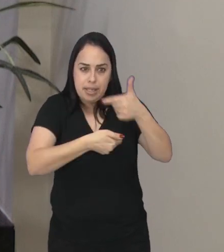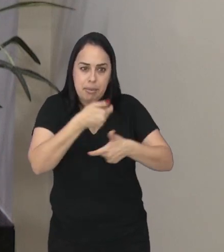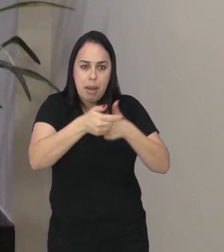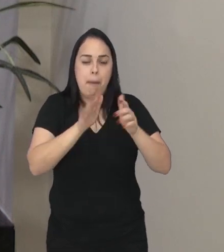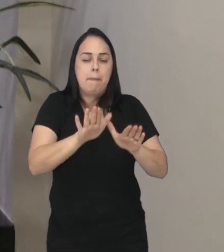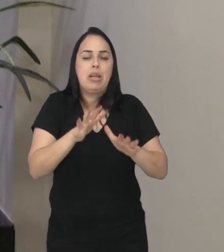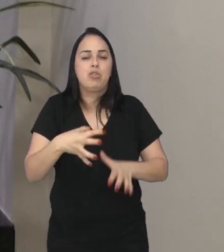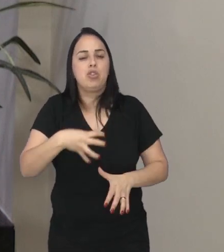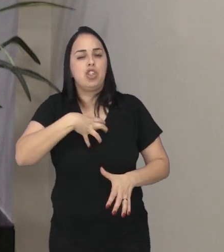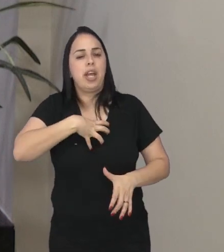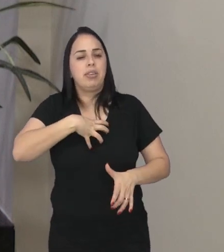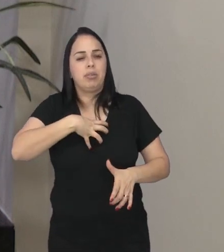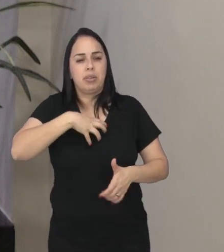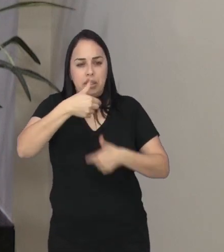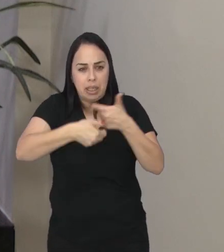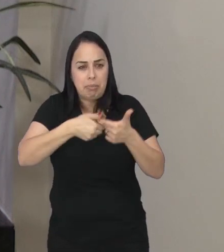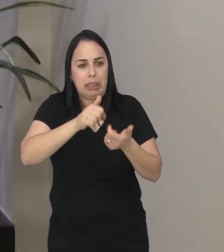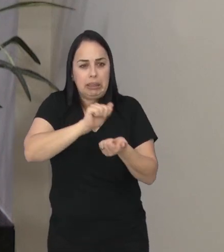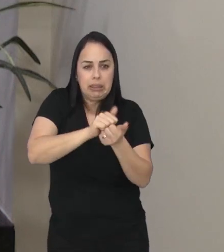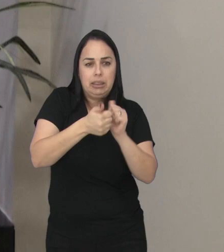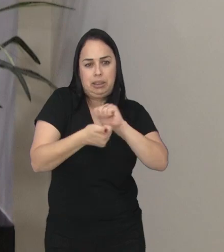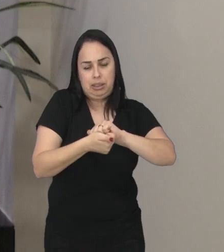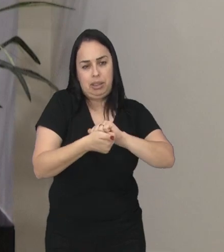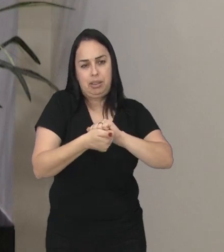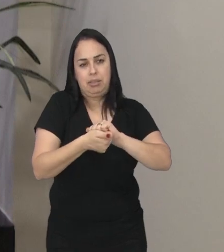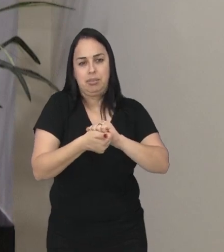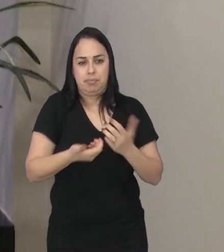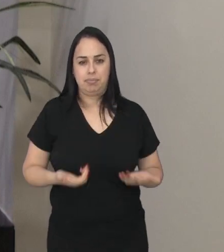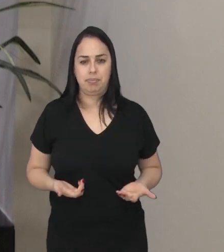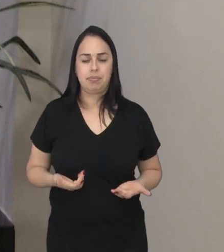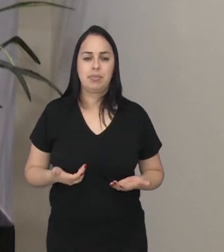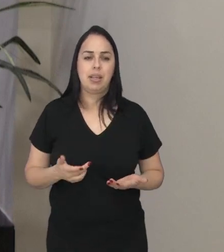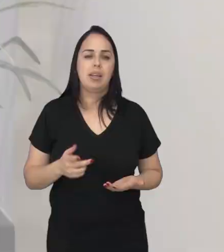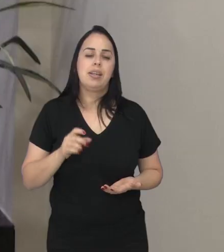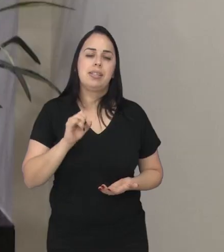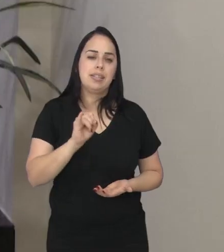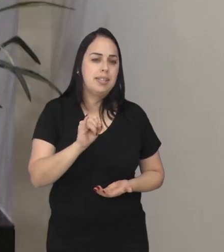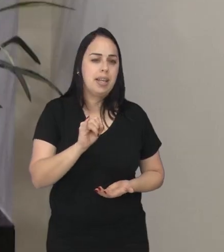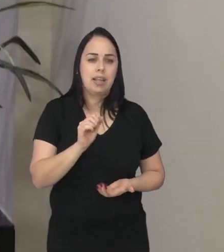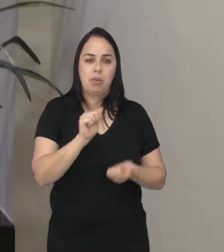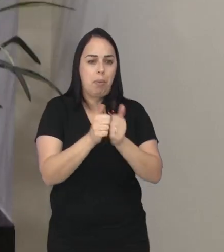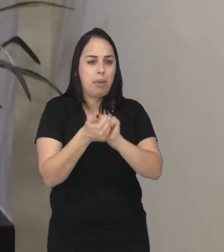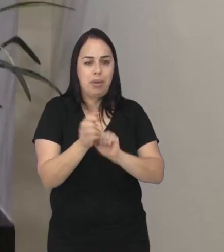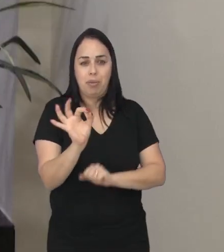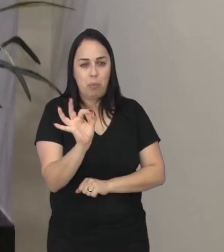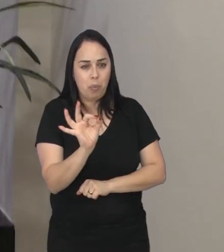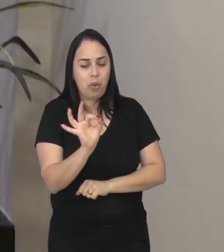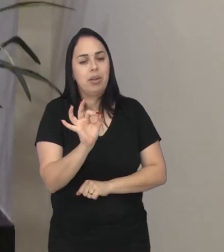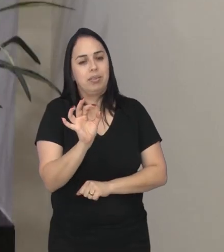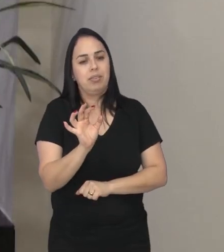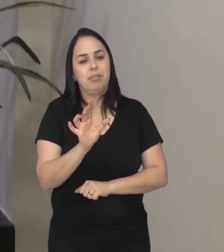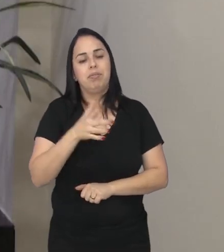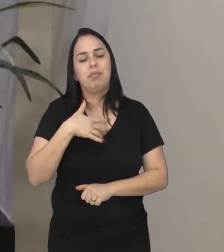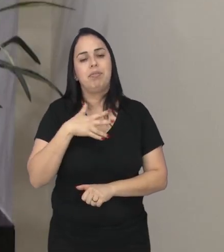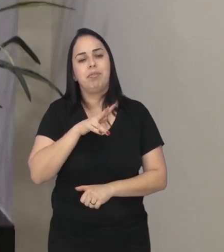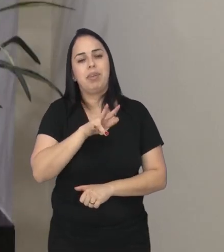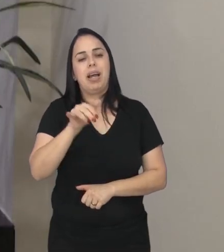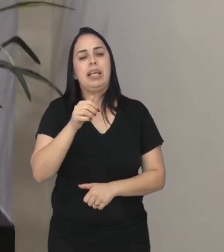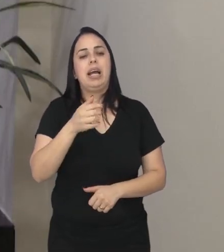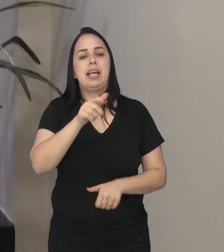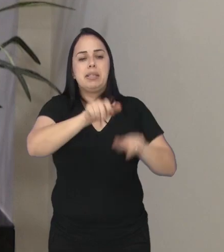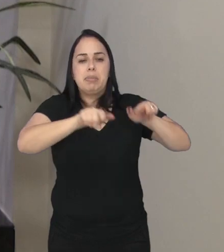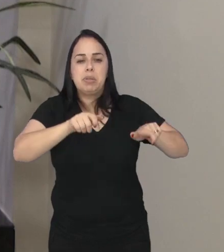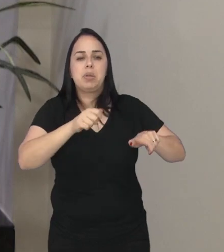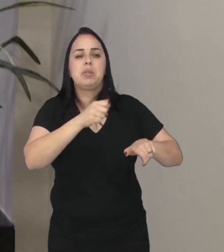mas mudar o modelo de trabalho de acordo com essa geração que está chegando se não a gente vai ter muitos mais casos ainda né